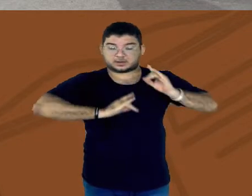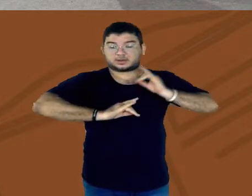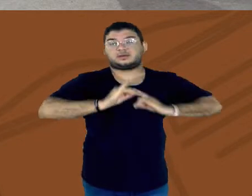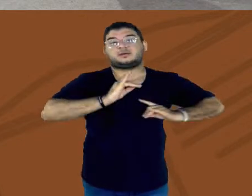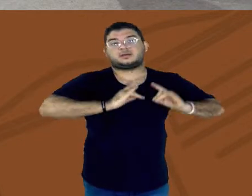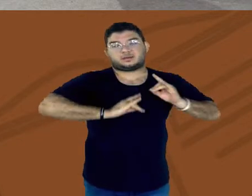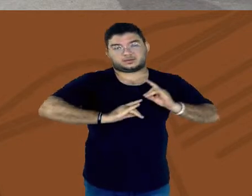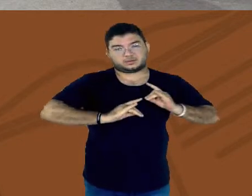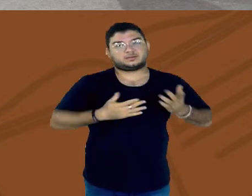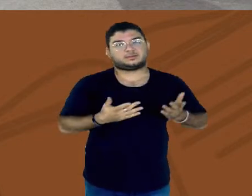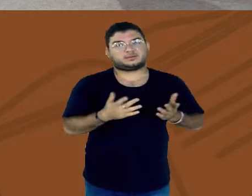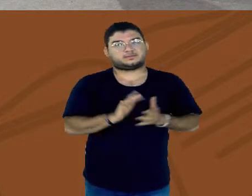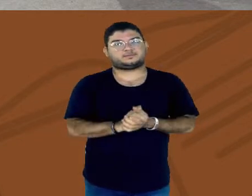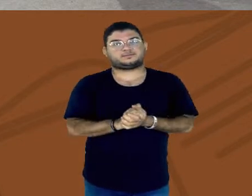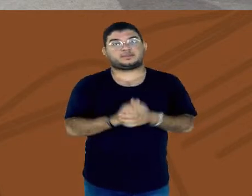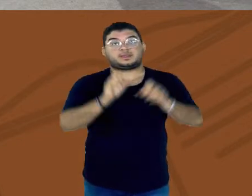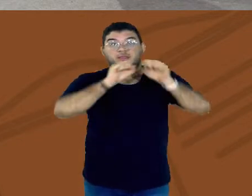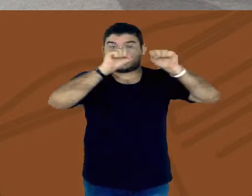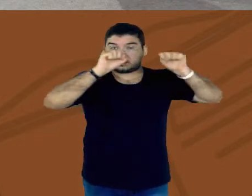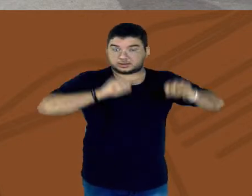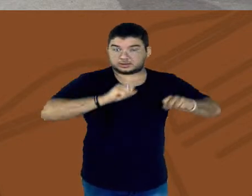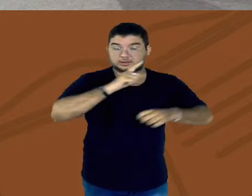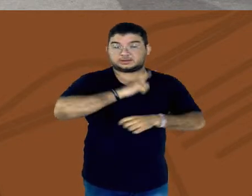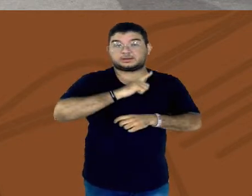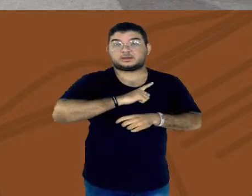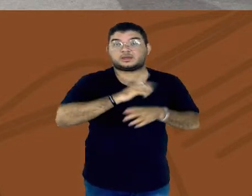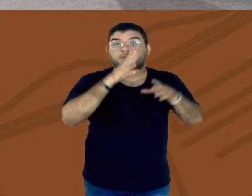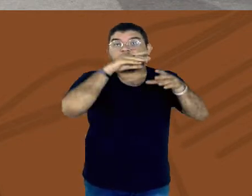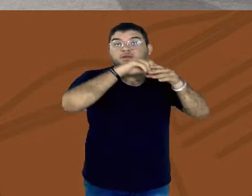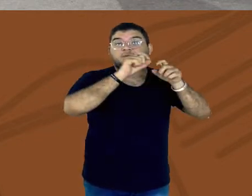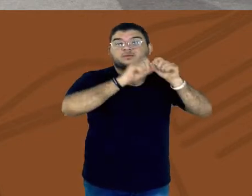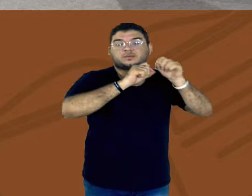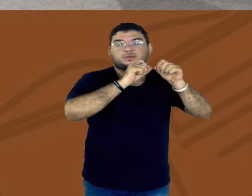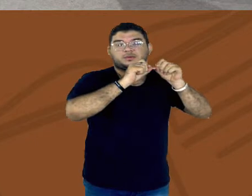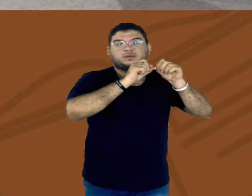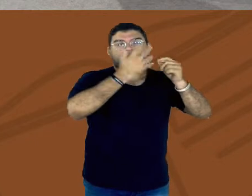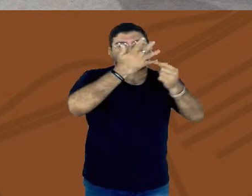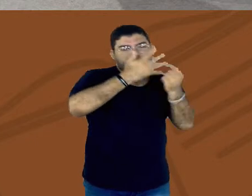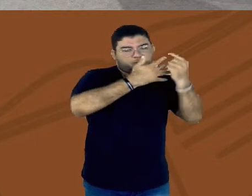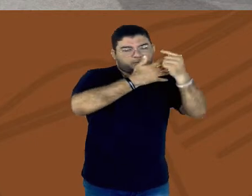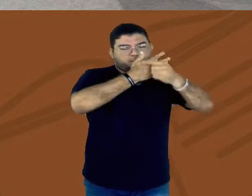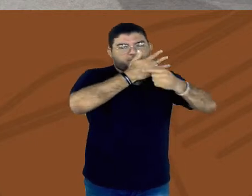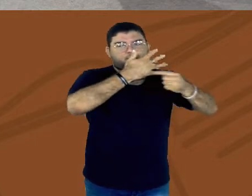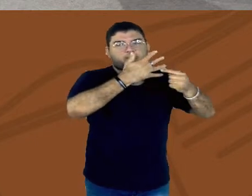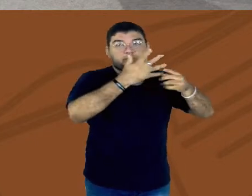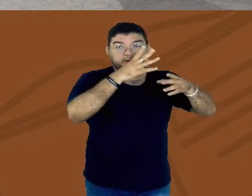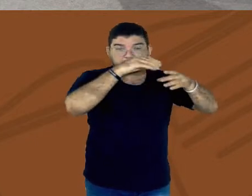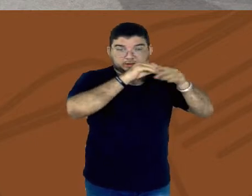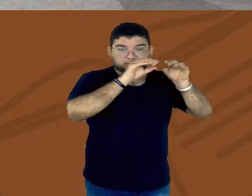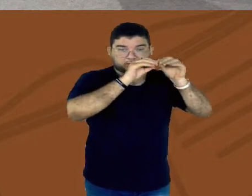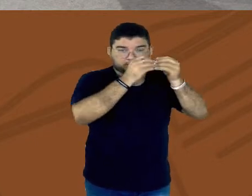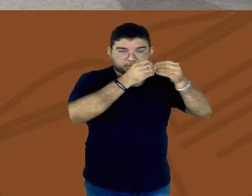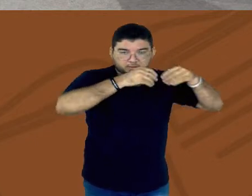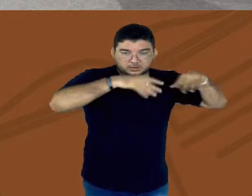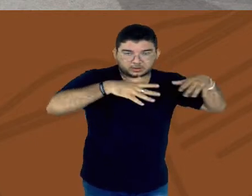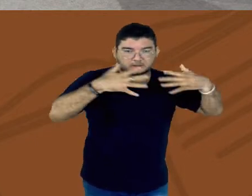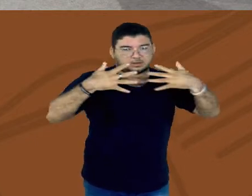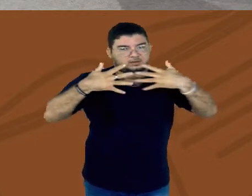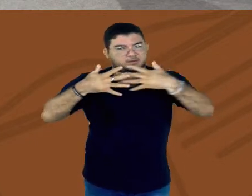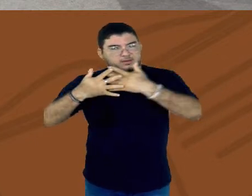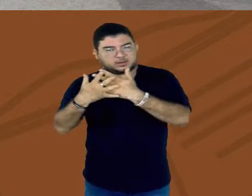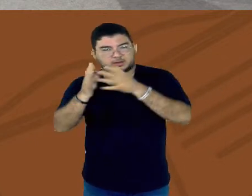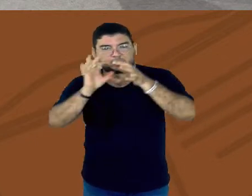sistema endócrino, ele é formado por glândulas e também por tecidos. E que vão aí